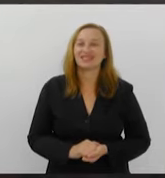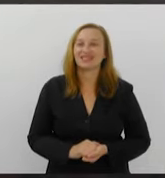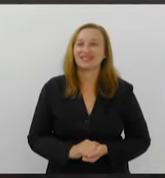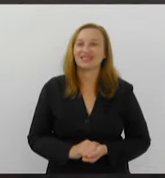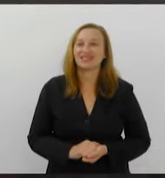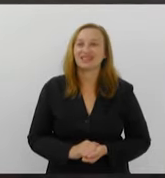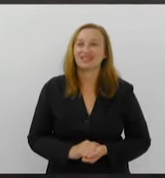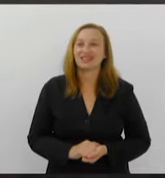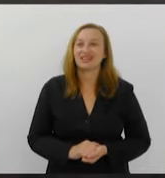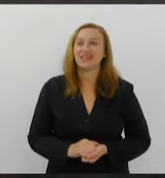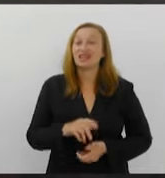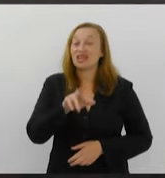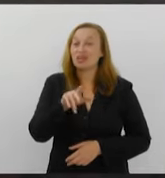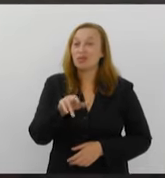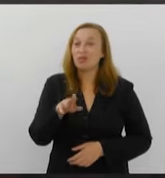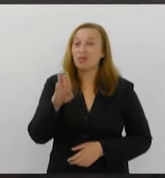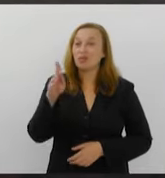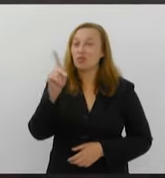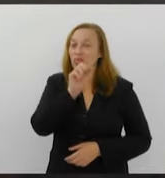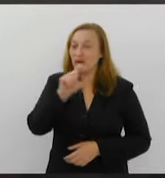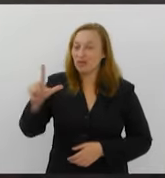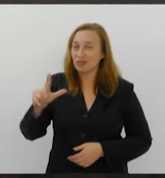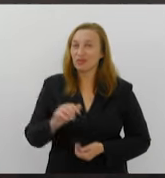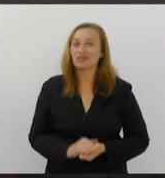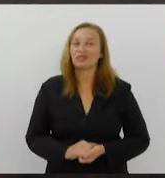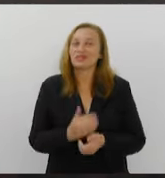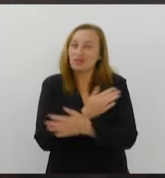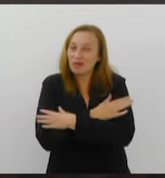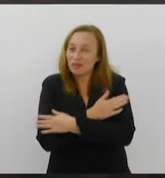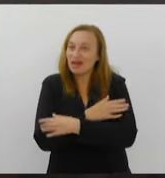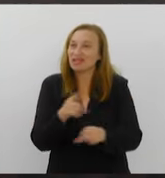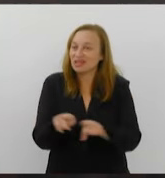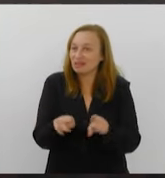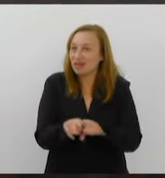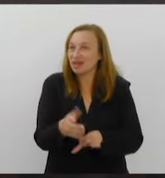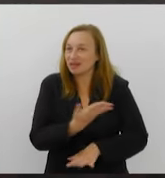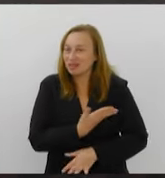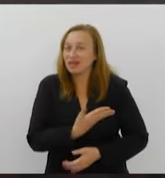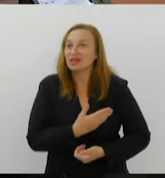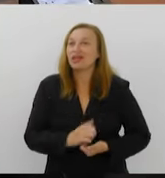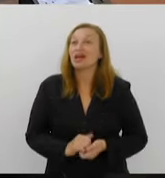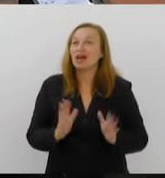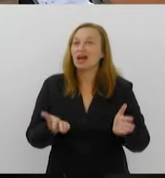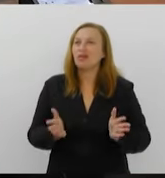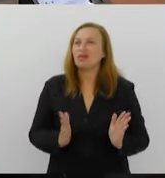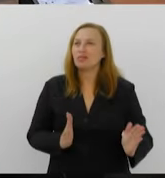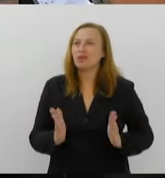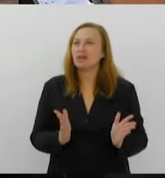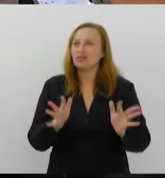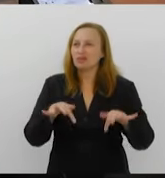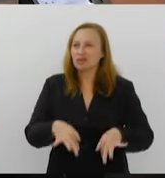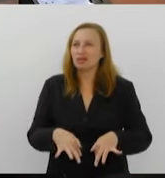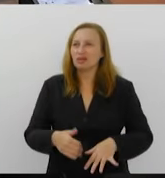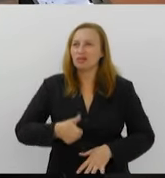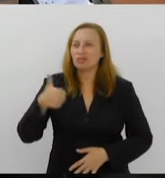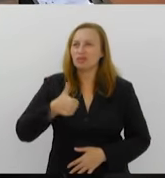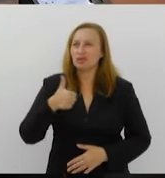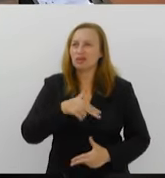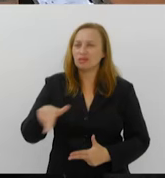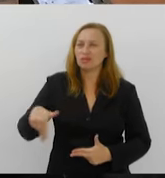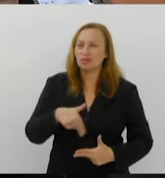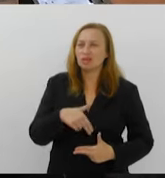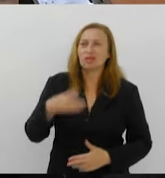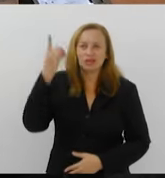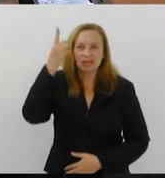Irmão do Poubel, ex-vereador Glauber, um abraço para ele também, nosso querido amigo. Vamos passar para o expediente final. A primeira orador inscrito